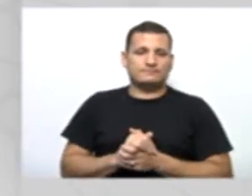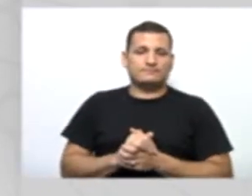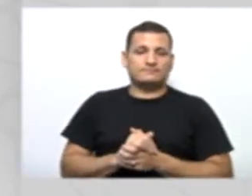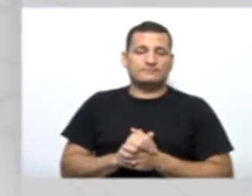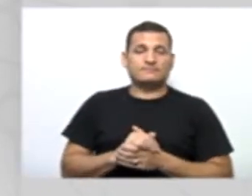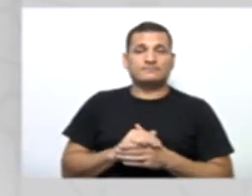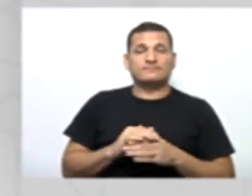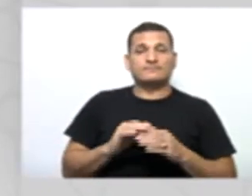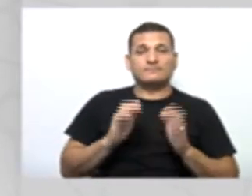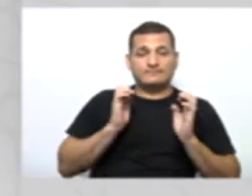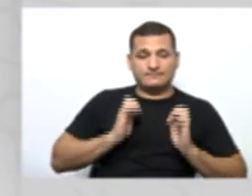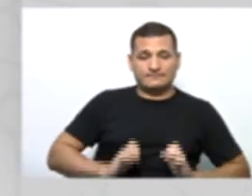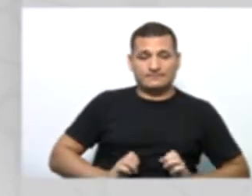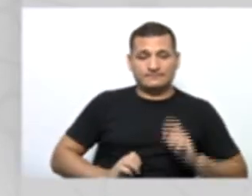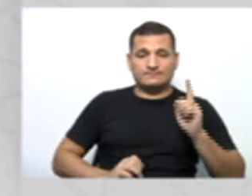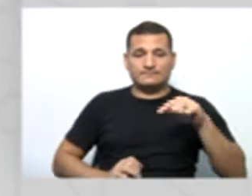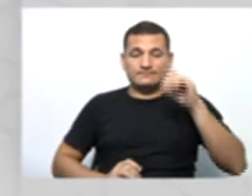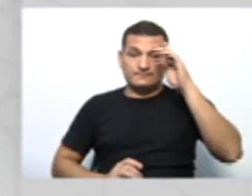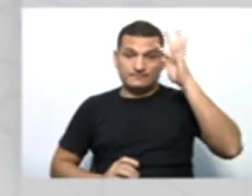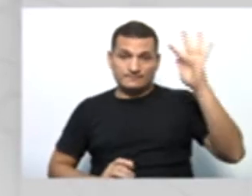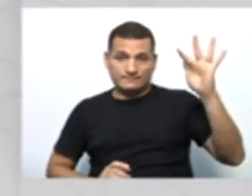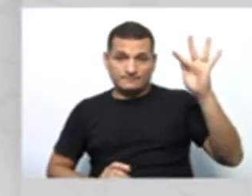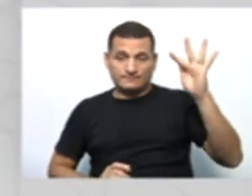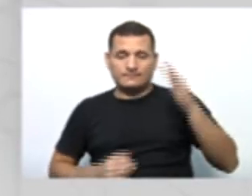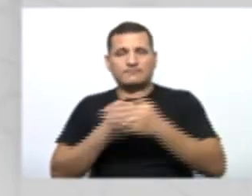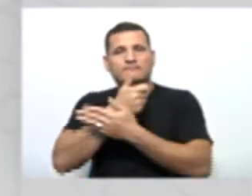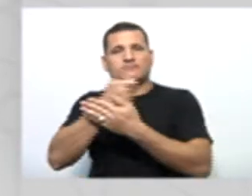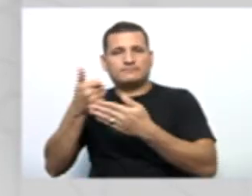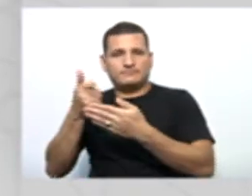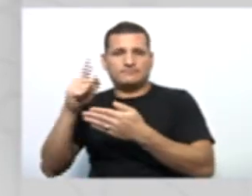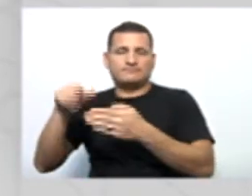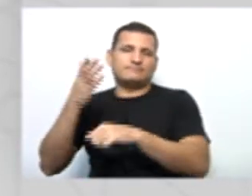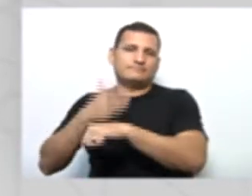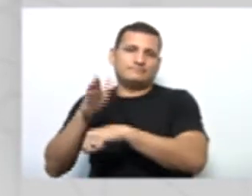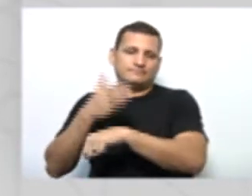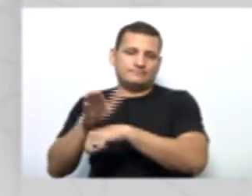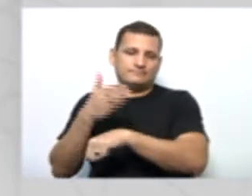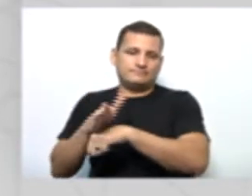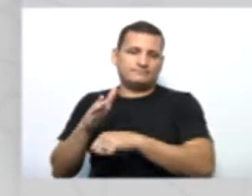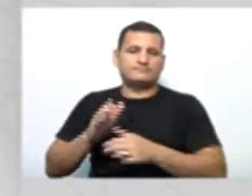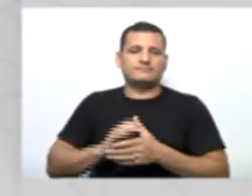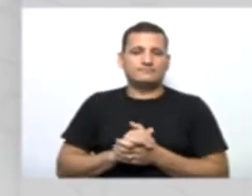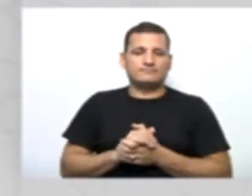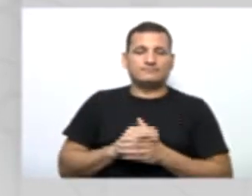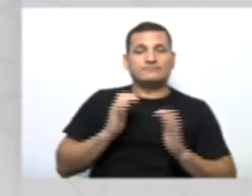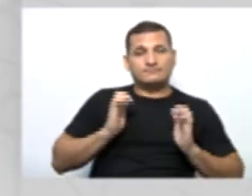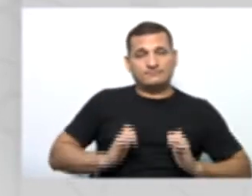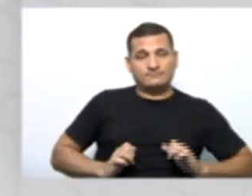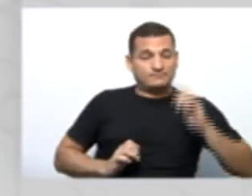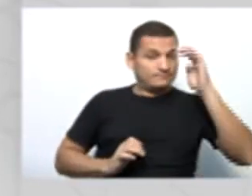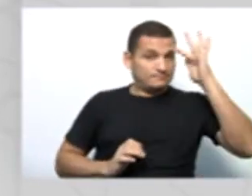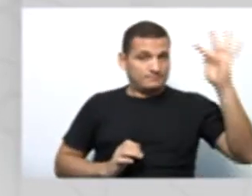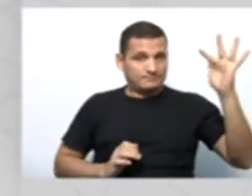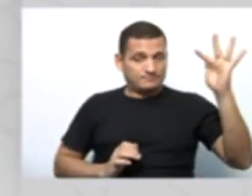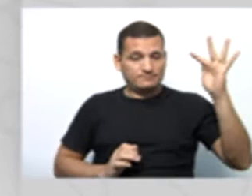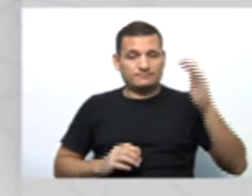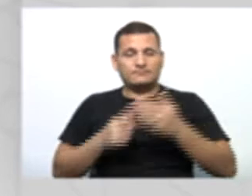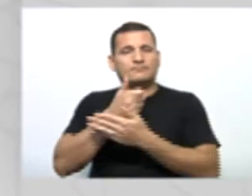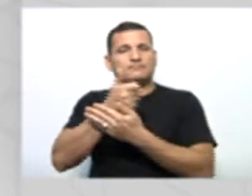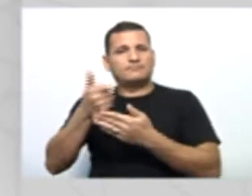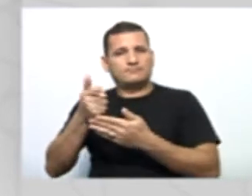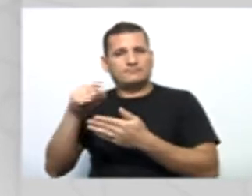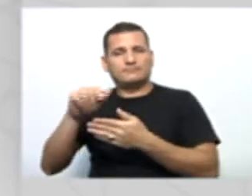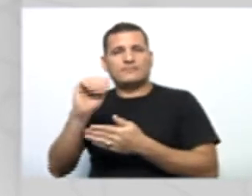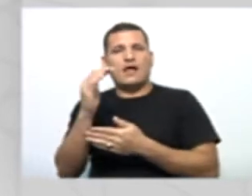Ética é teoria. Moral é prática, nós já falamos bastante. Ética é reflexão, moral é